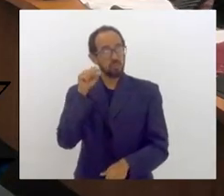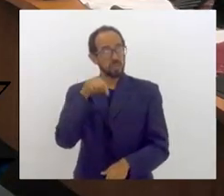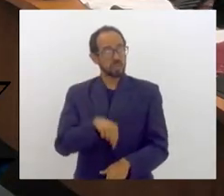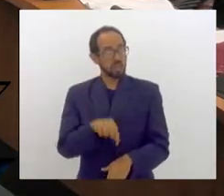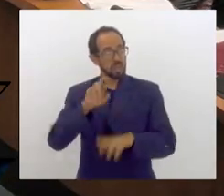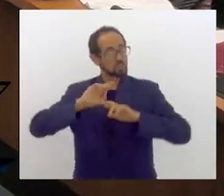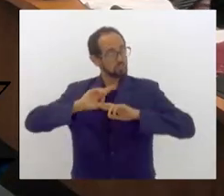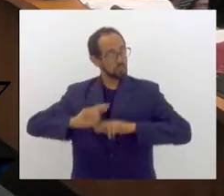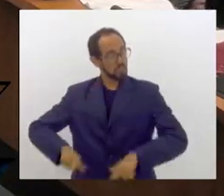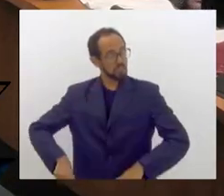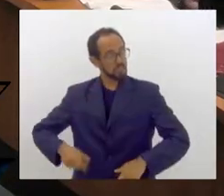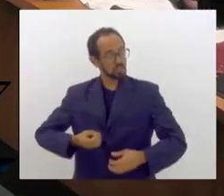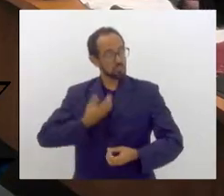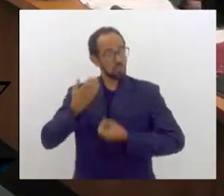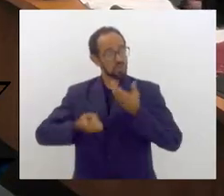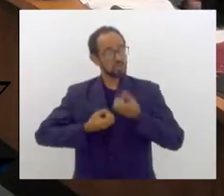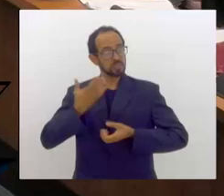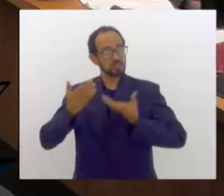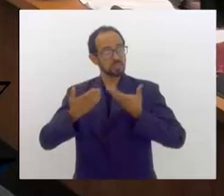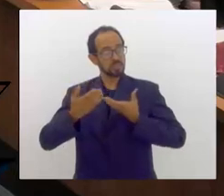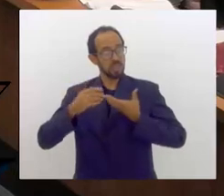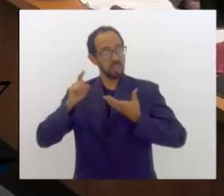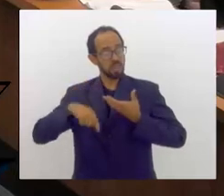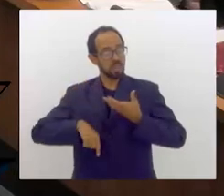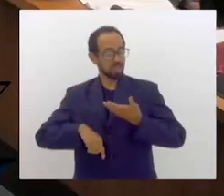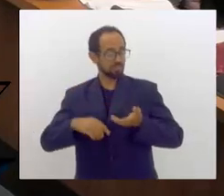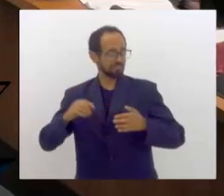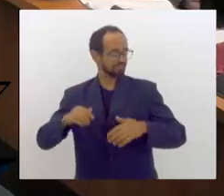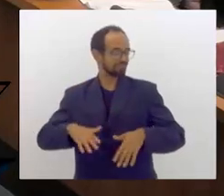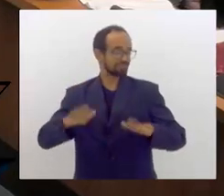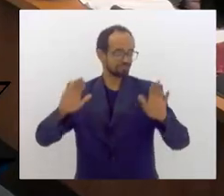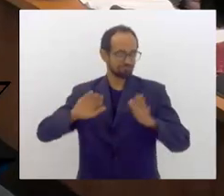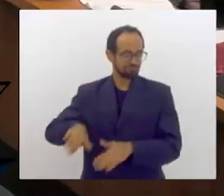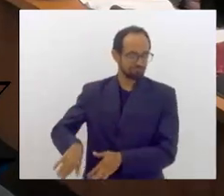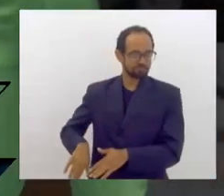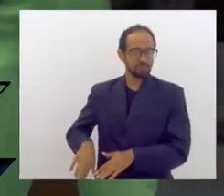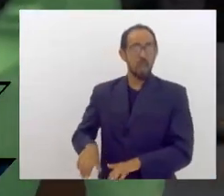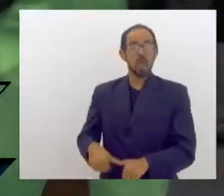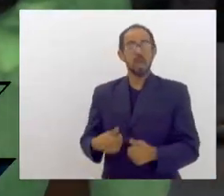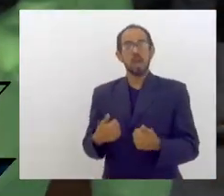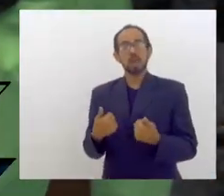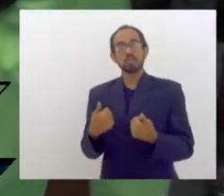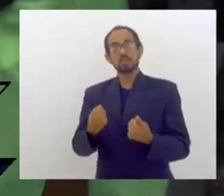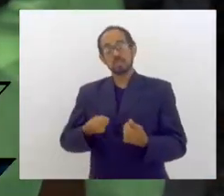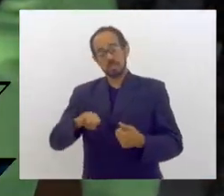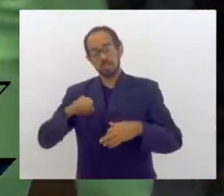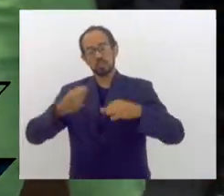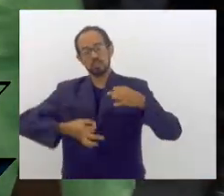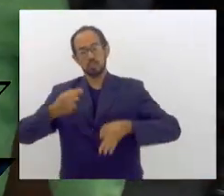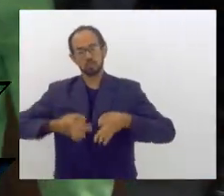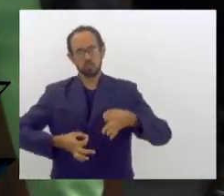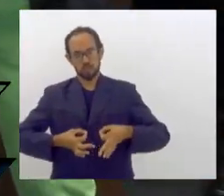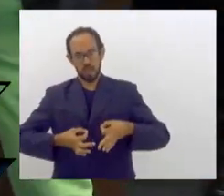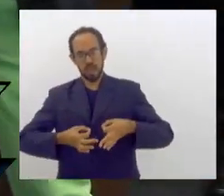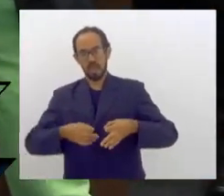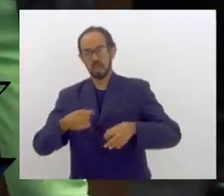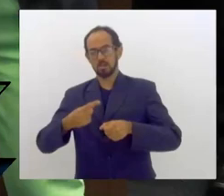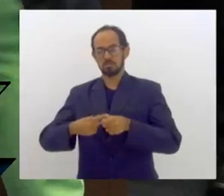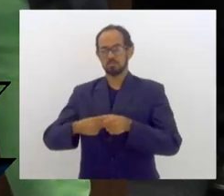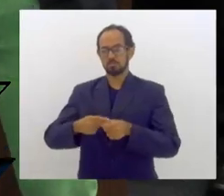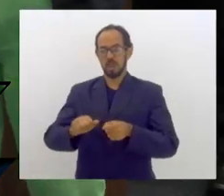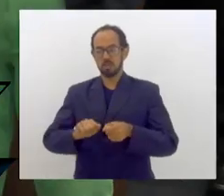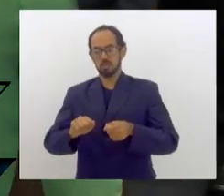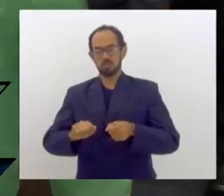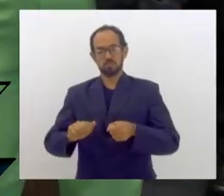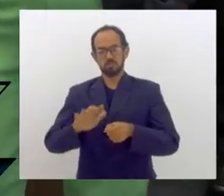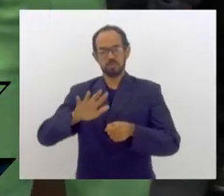pura poesia, é muita baixaria. Então, se a gente for julgar a periferia, né,